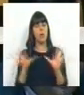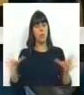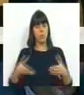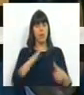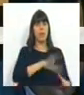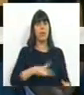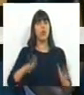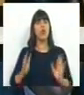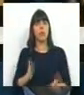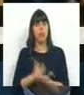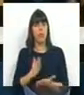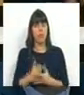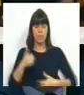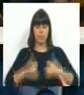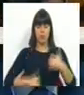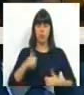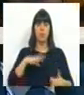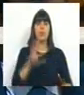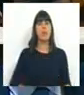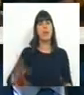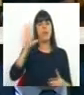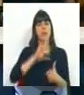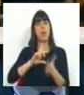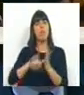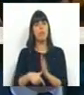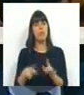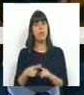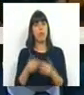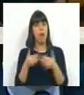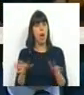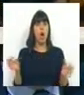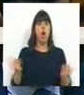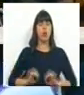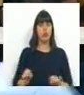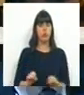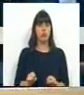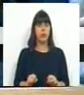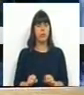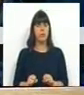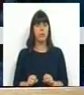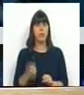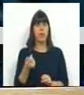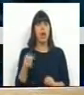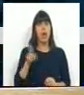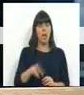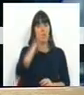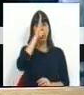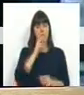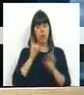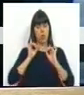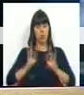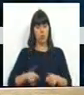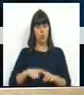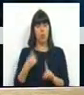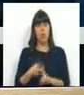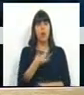comunidade científica. O Concurso Nacional para Projetos não abriu. O anterior Governo iniciou